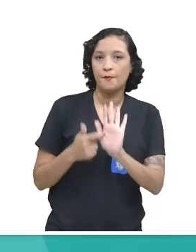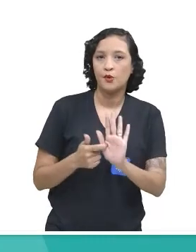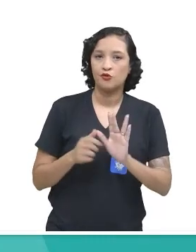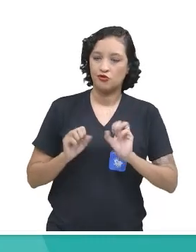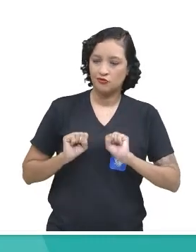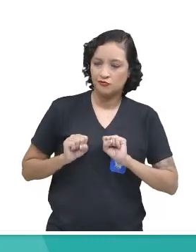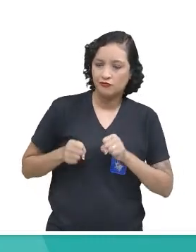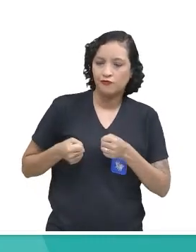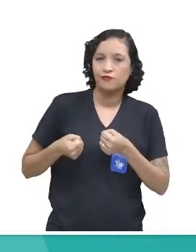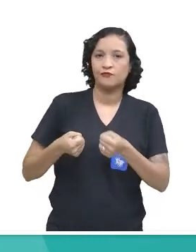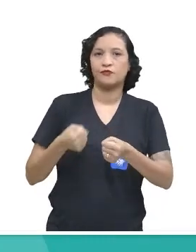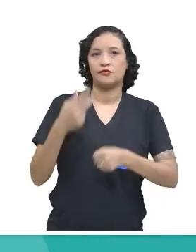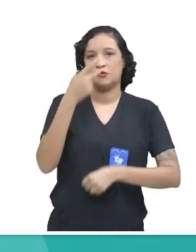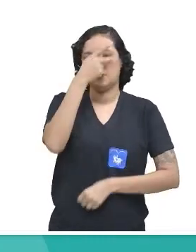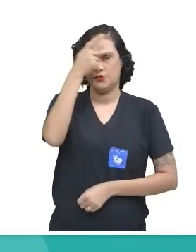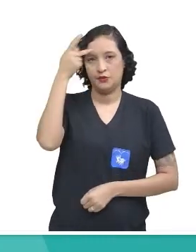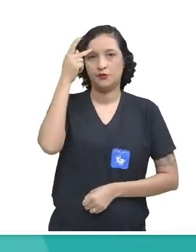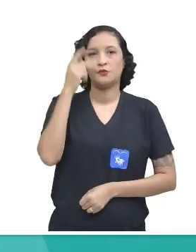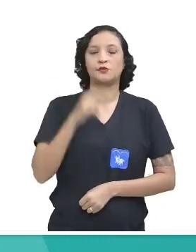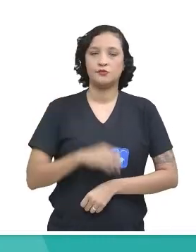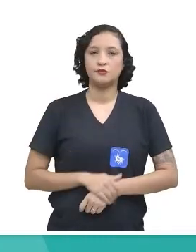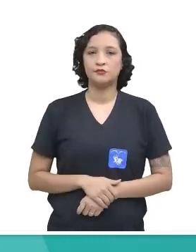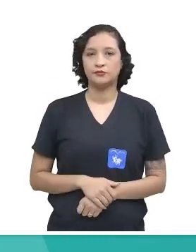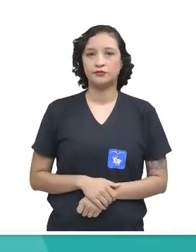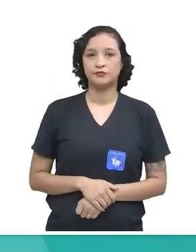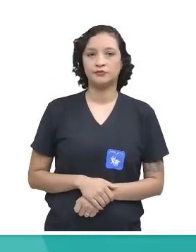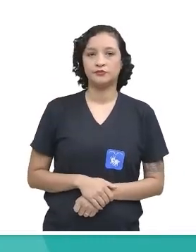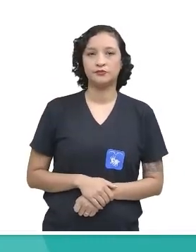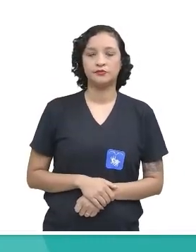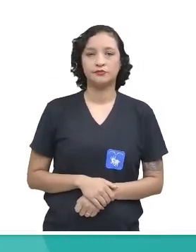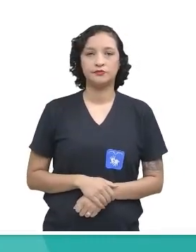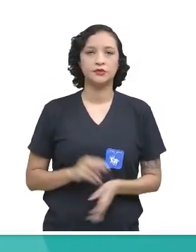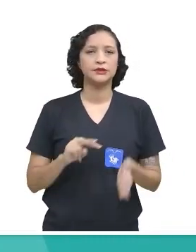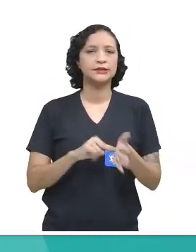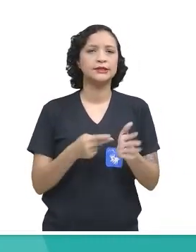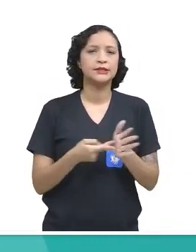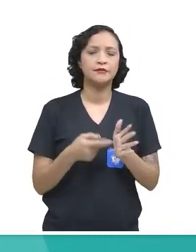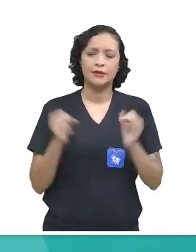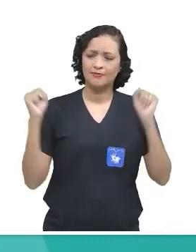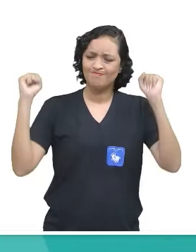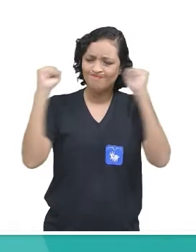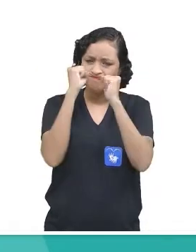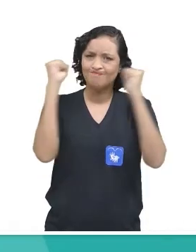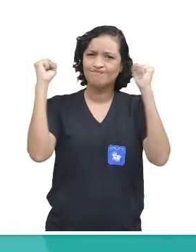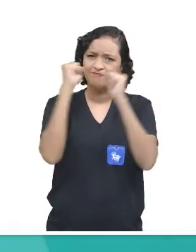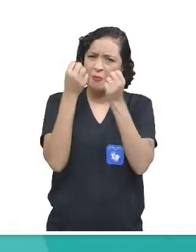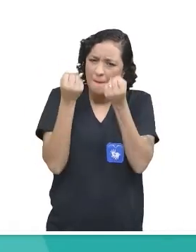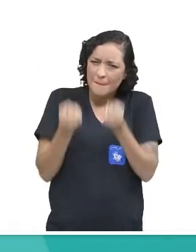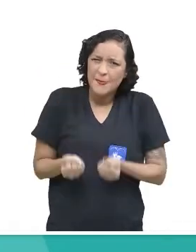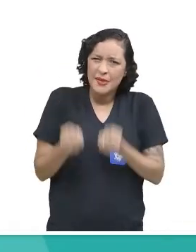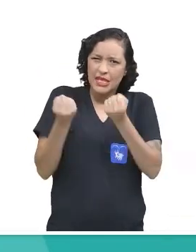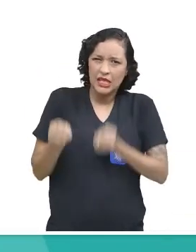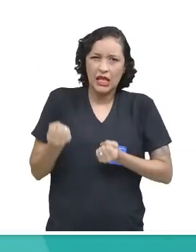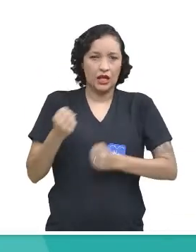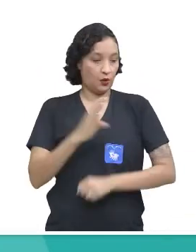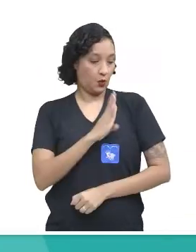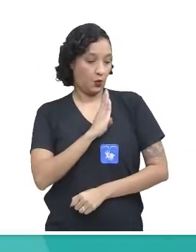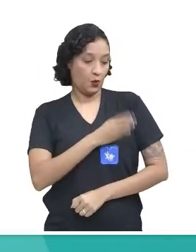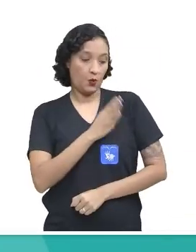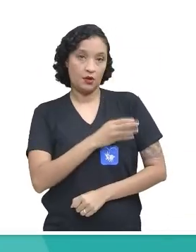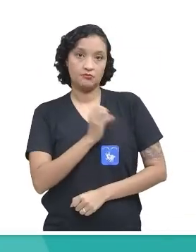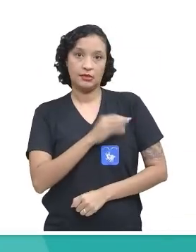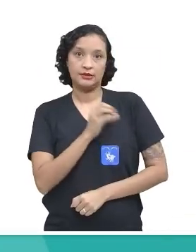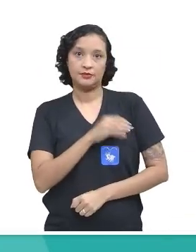realiza durante uma atividade física. Ou seja, quanto mais esforço, mais o coração